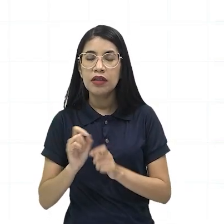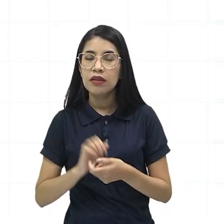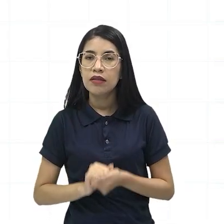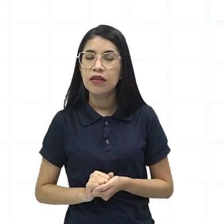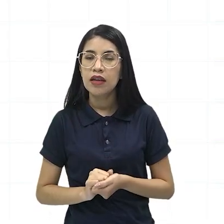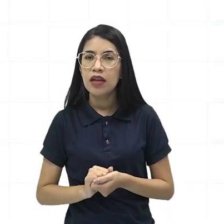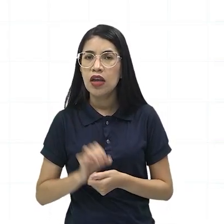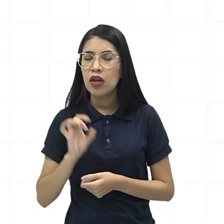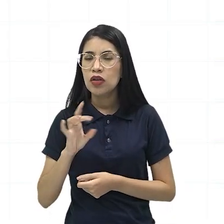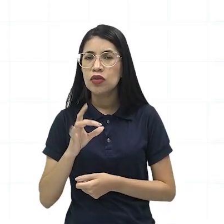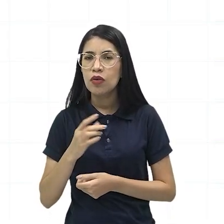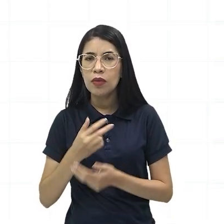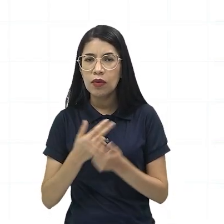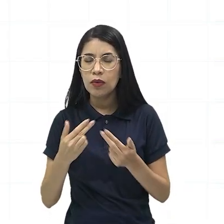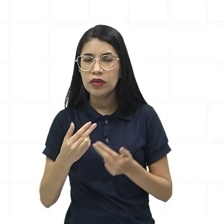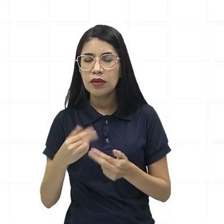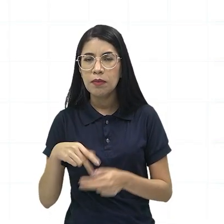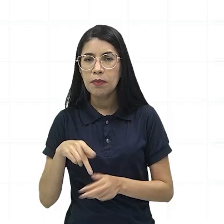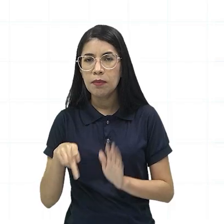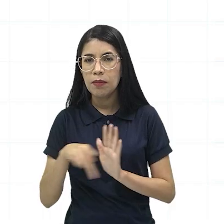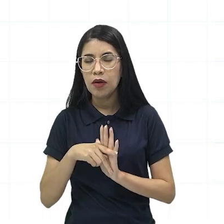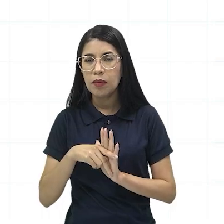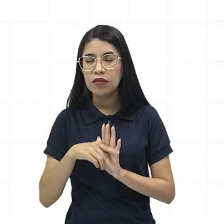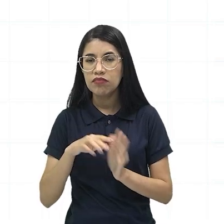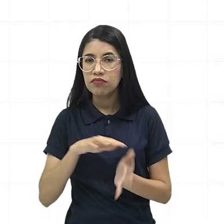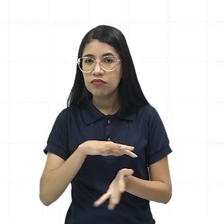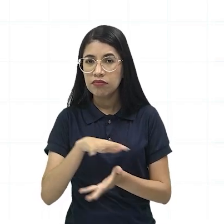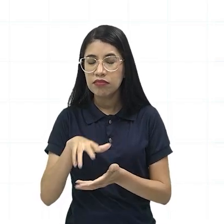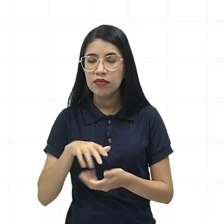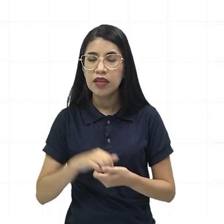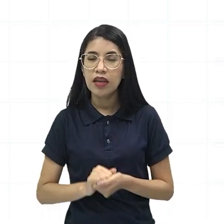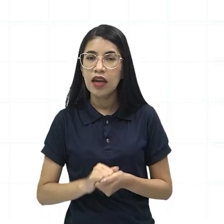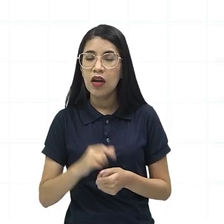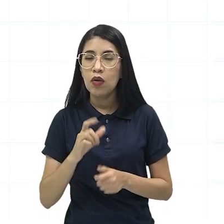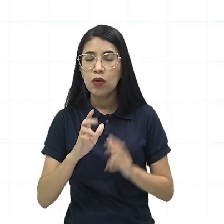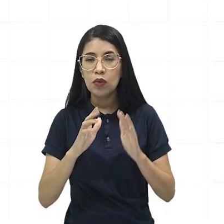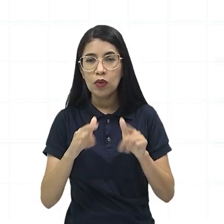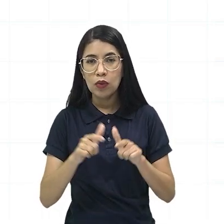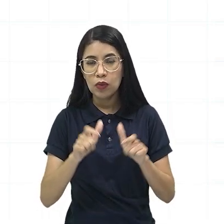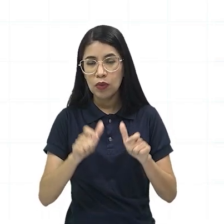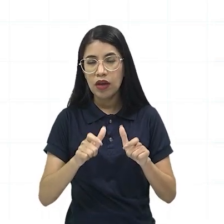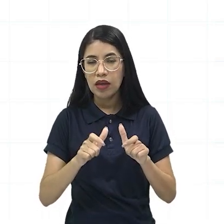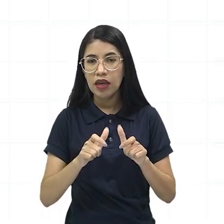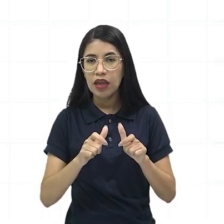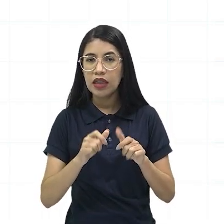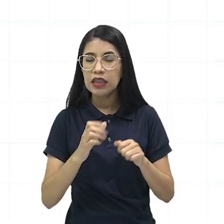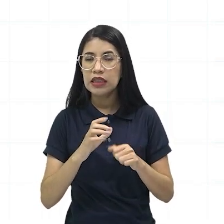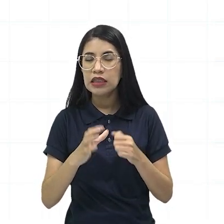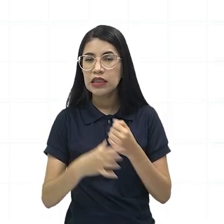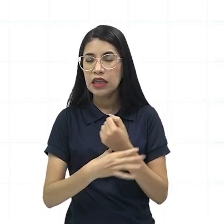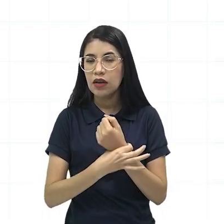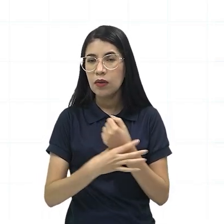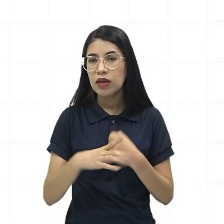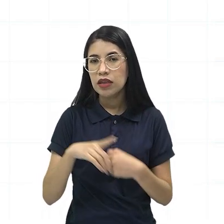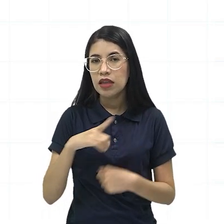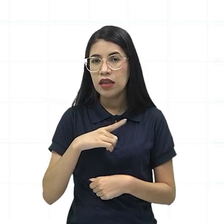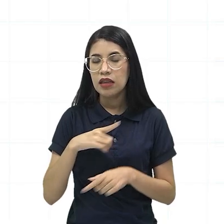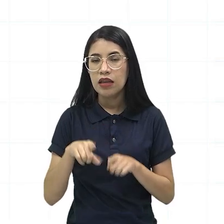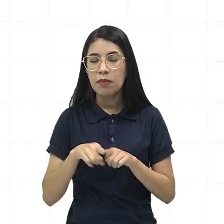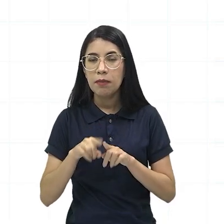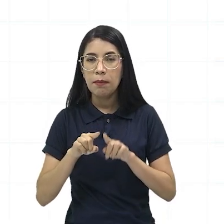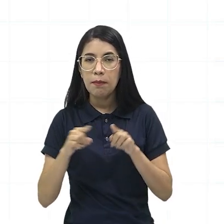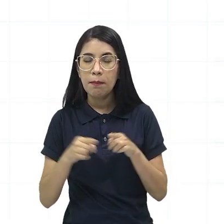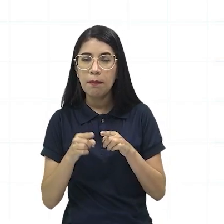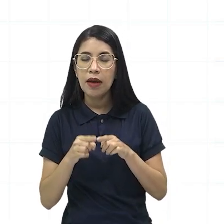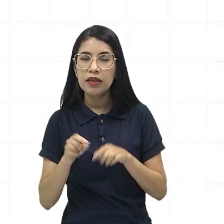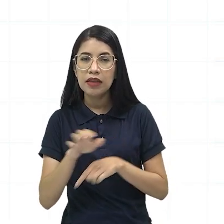da terra. É na terra que ele se abriga e confia. Apenas se move no céu e na água. Na terra está